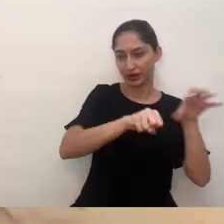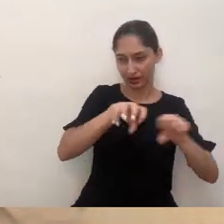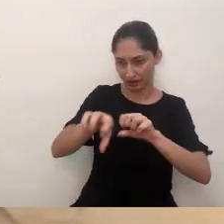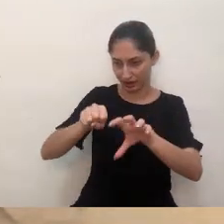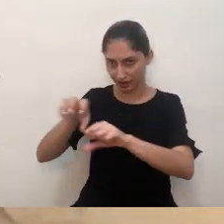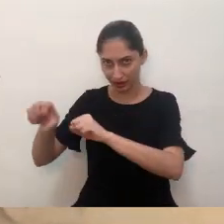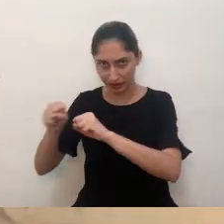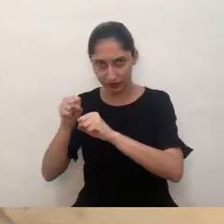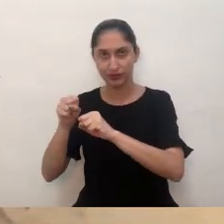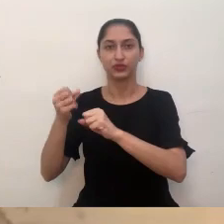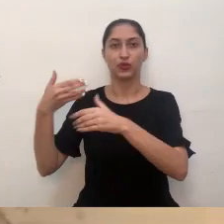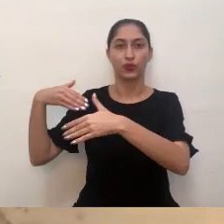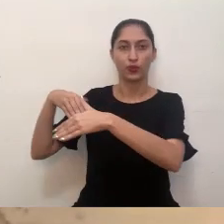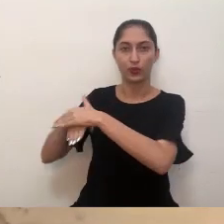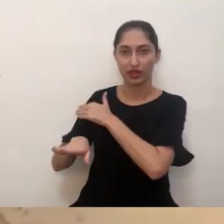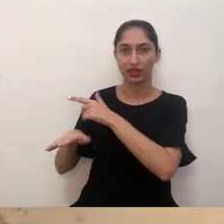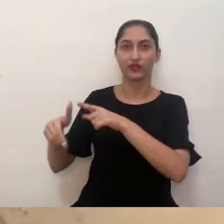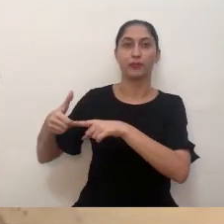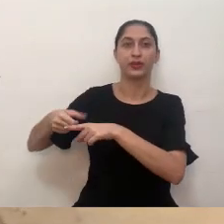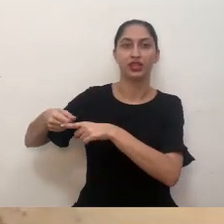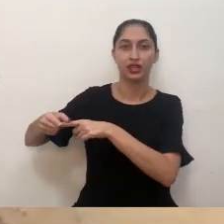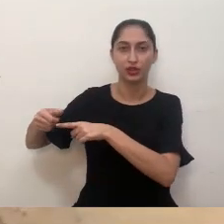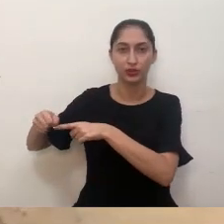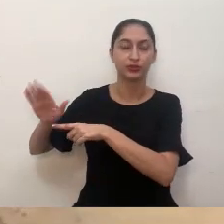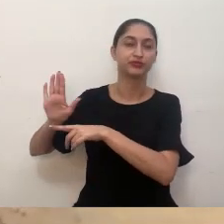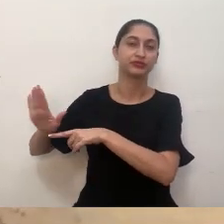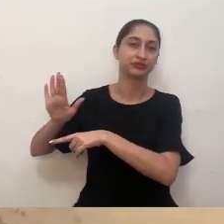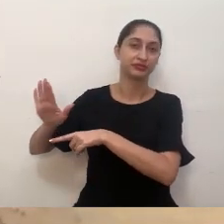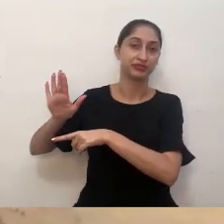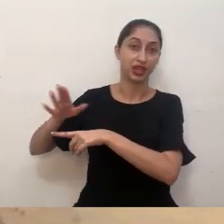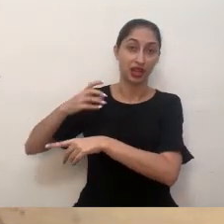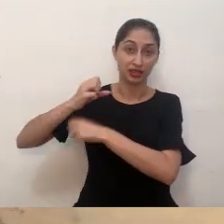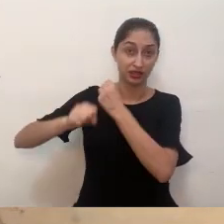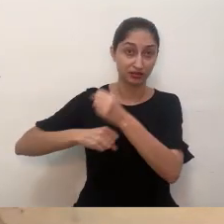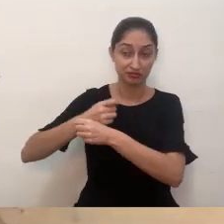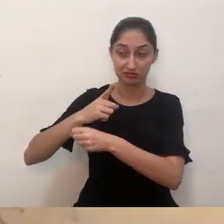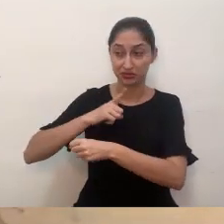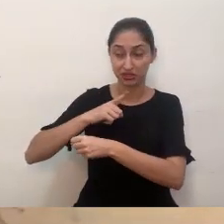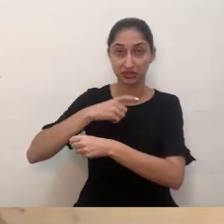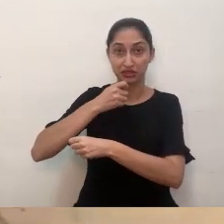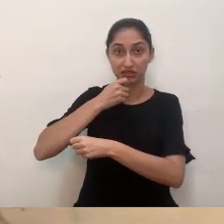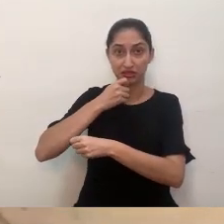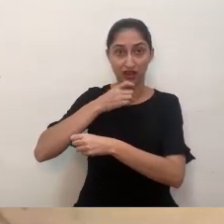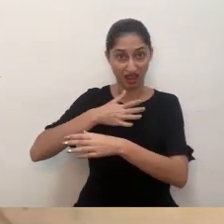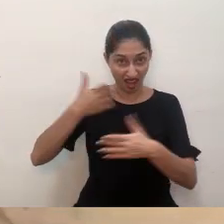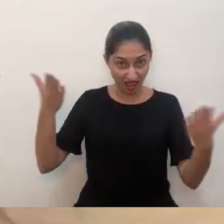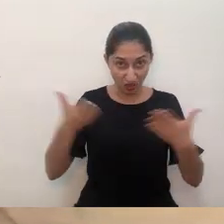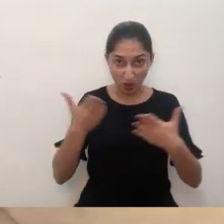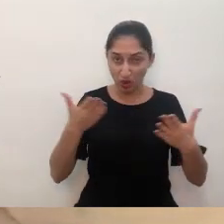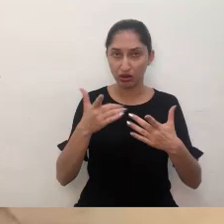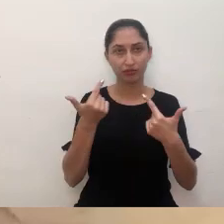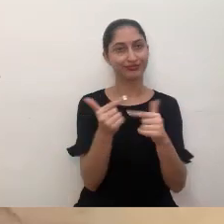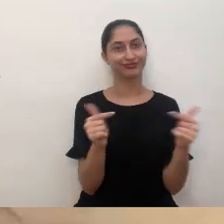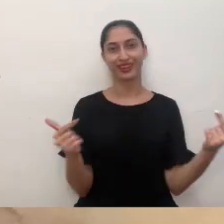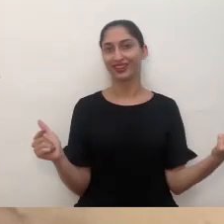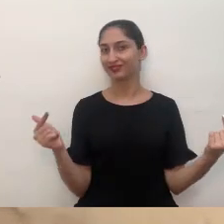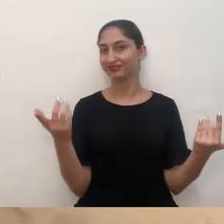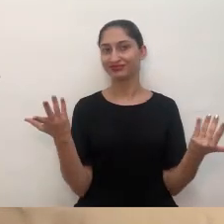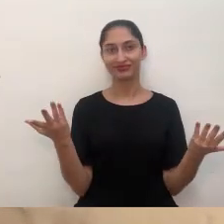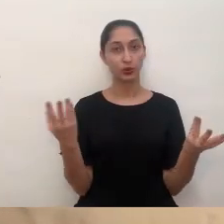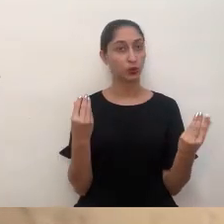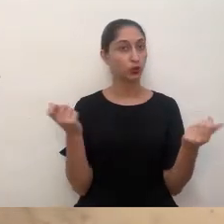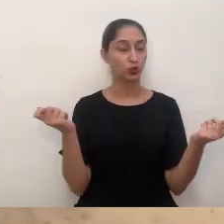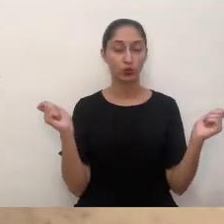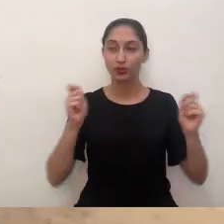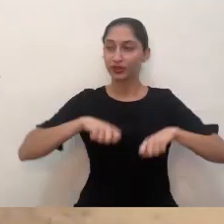safra, você ainda tinha milho no paiol. Mas de uns anos para cá, não está tendo nem para tratar das galinhas. Está dando